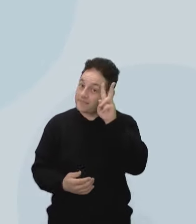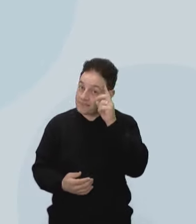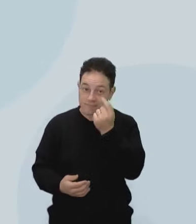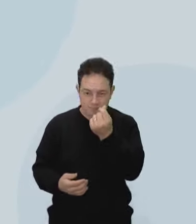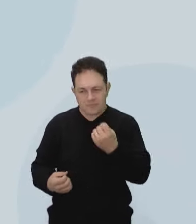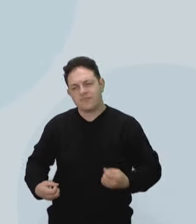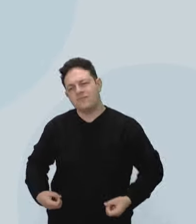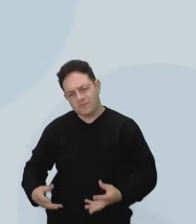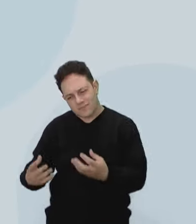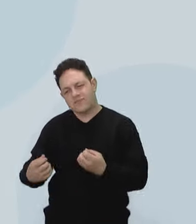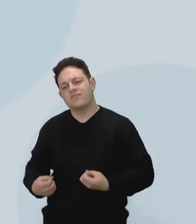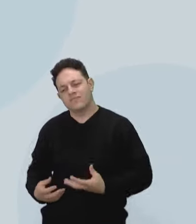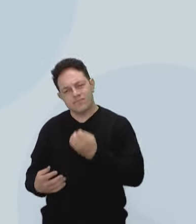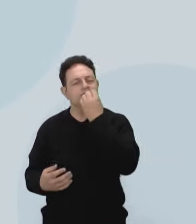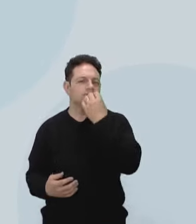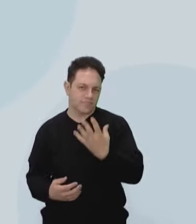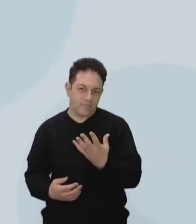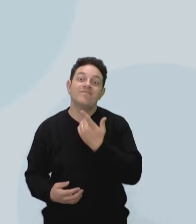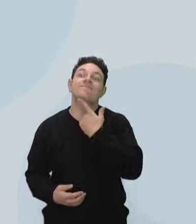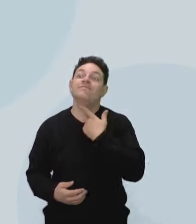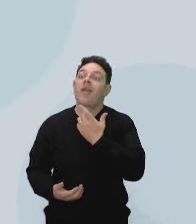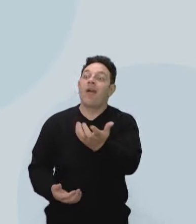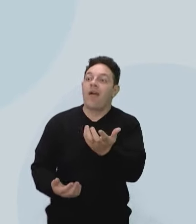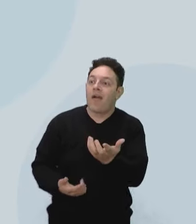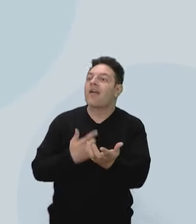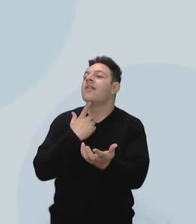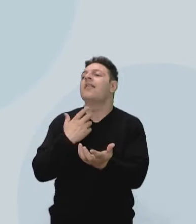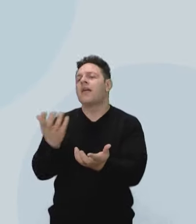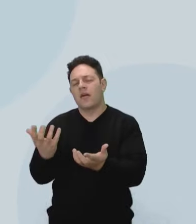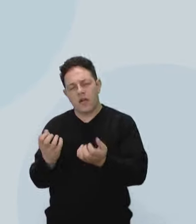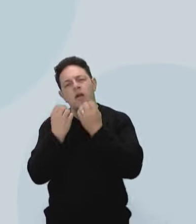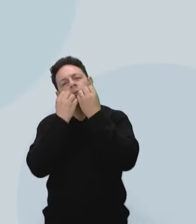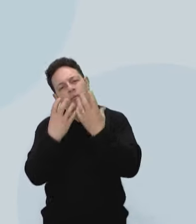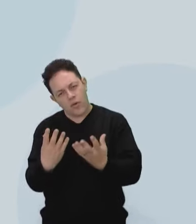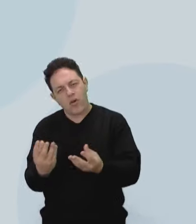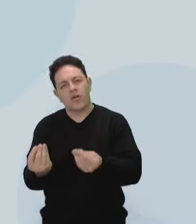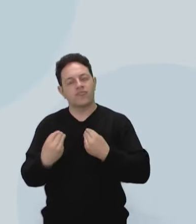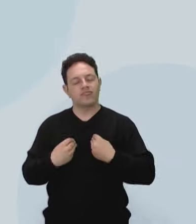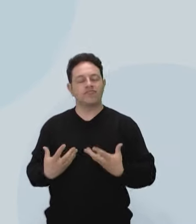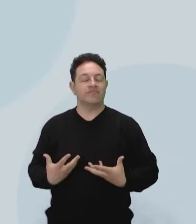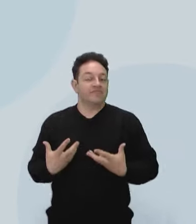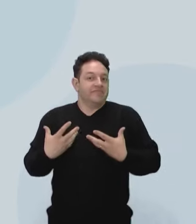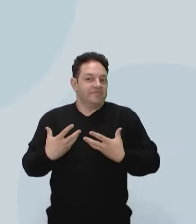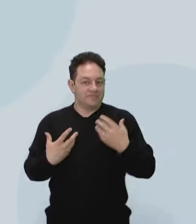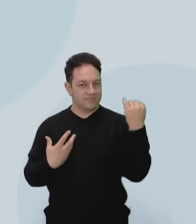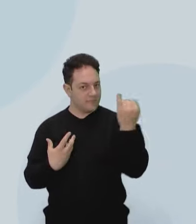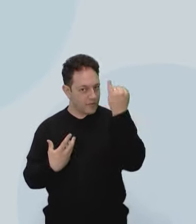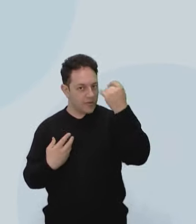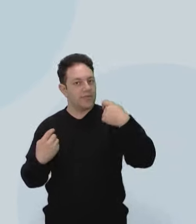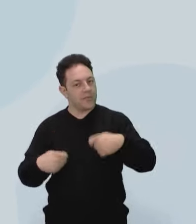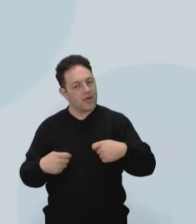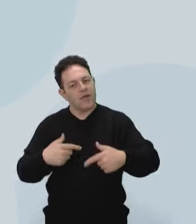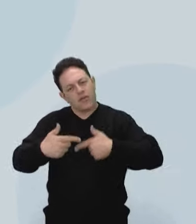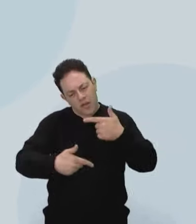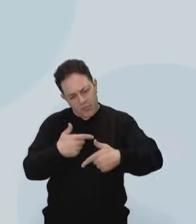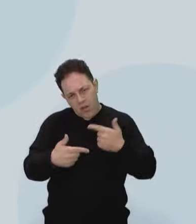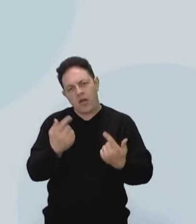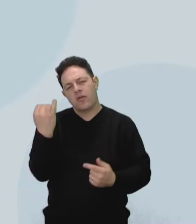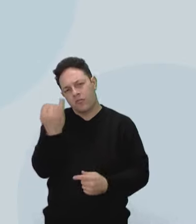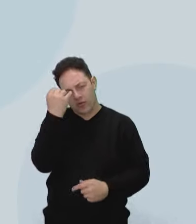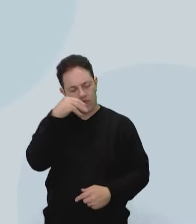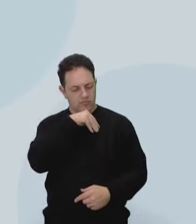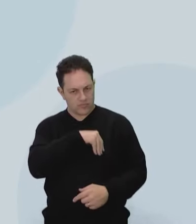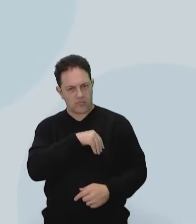muito bom, ter desejo também é muito bom e a gente precisa disso para dar um up aí na nossa vida. A gente trabalha, a gente tem